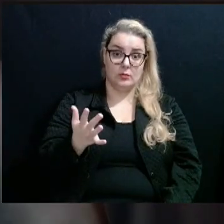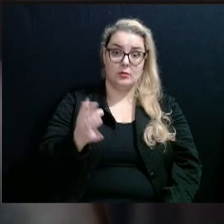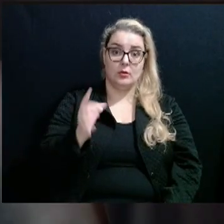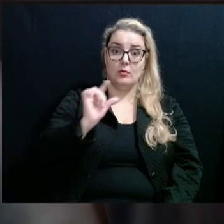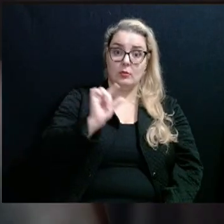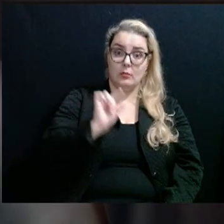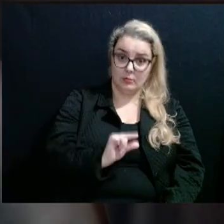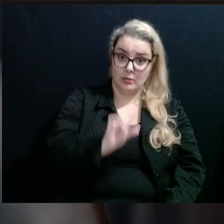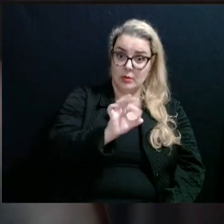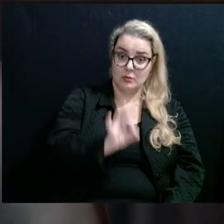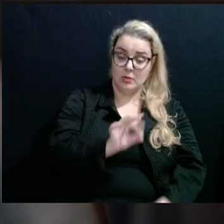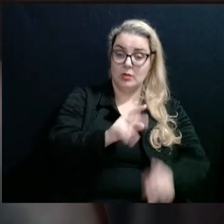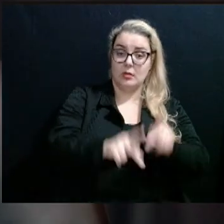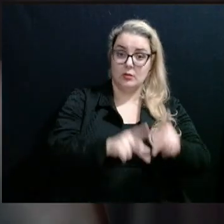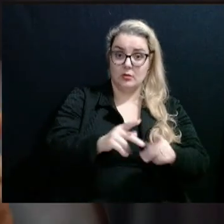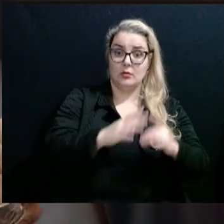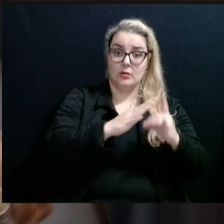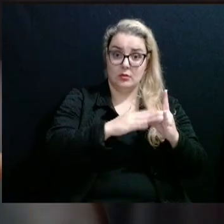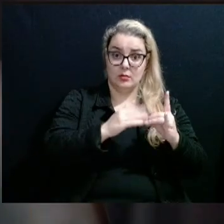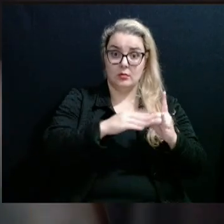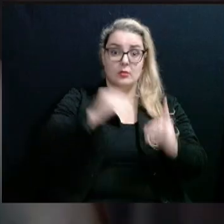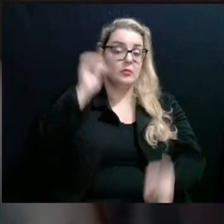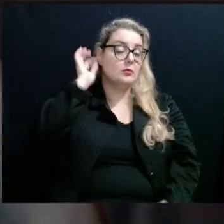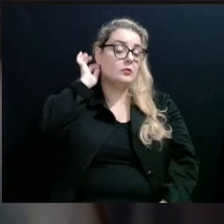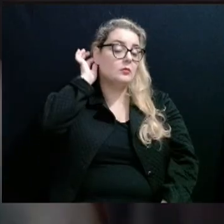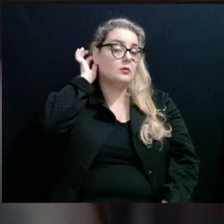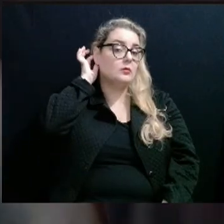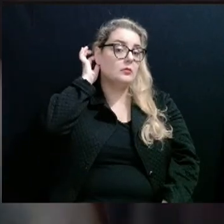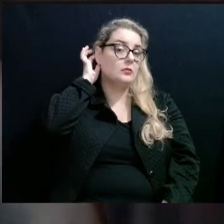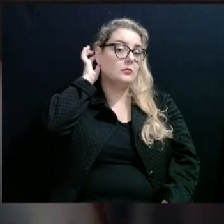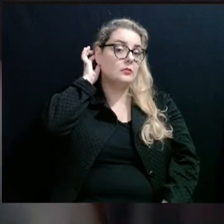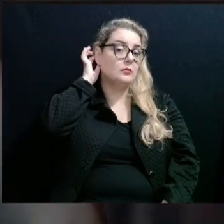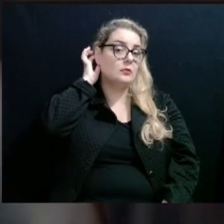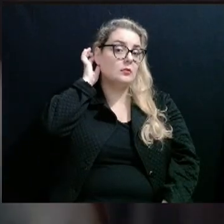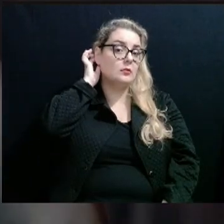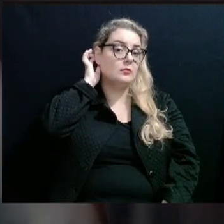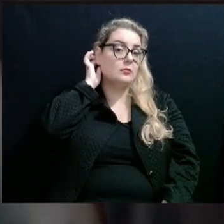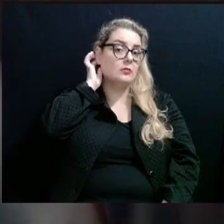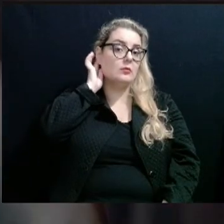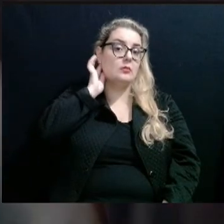população vegana, quando você está num meio que foi criado